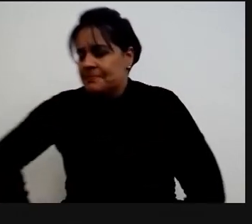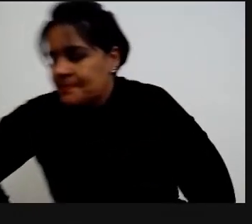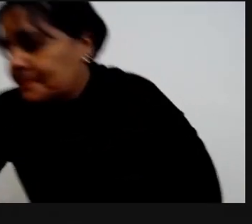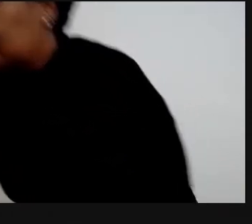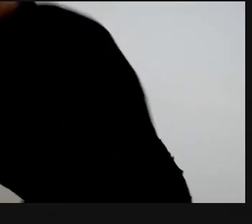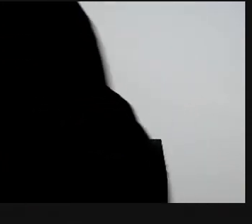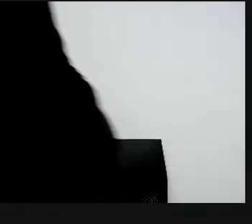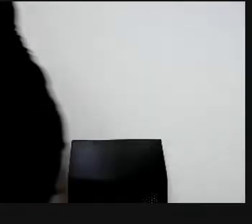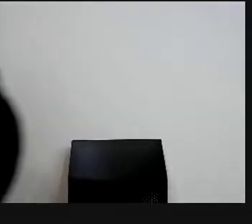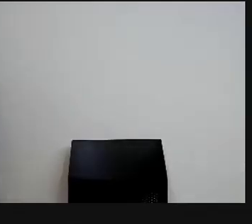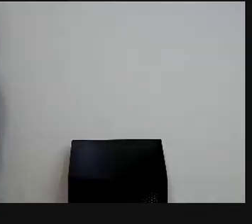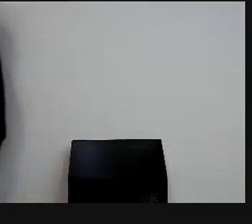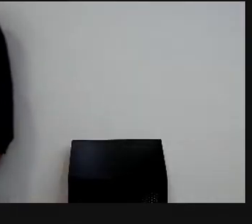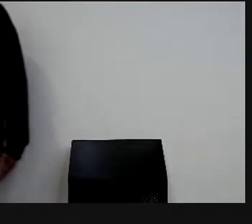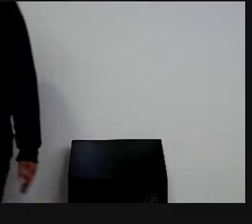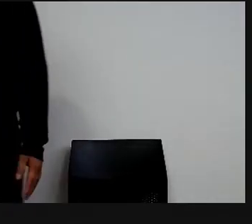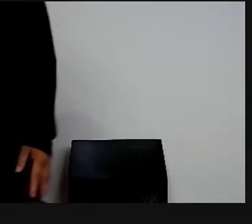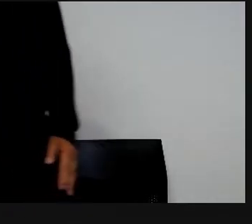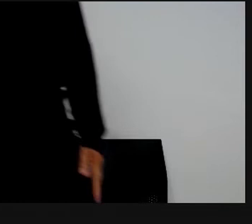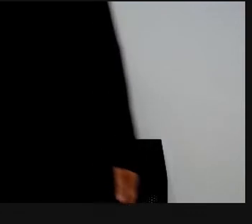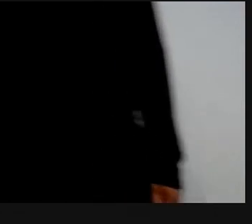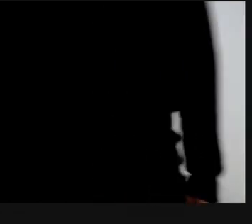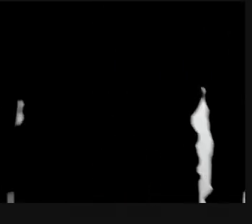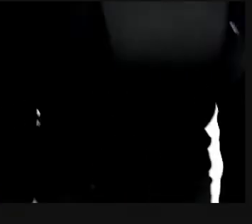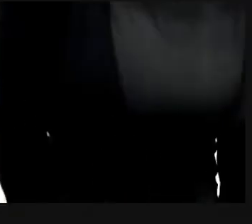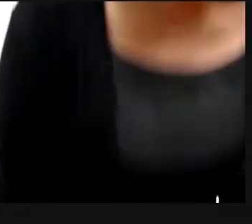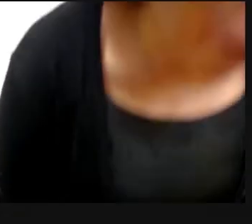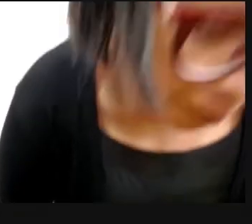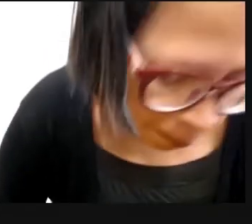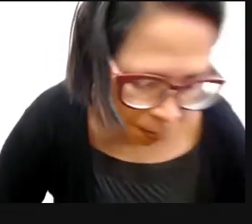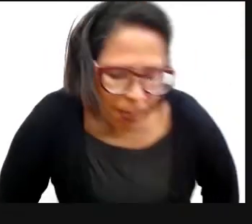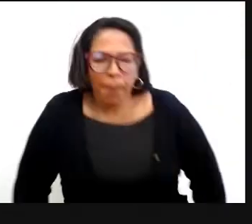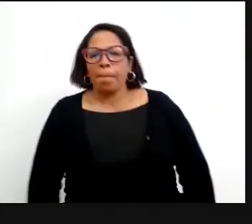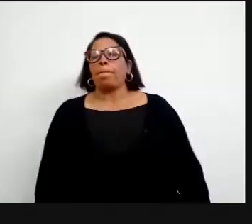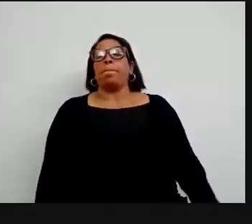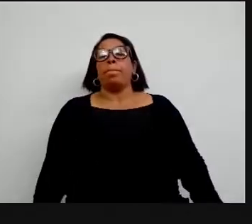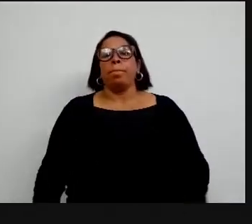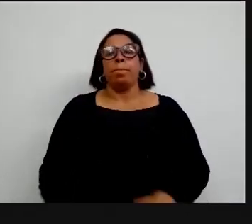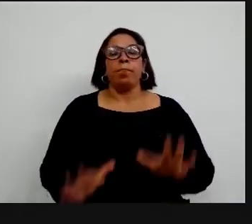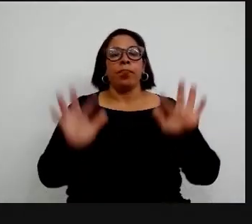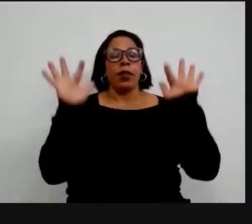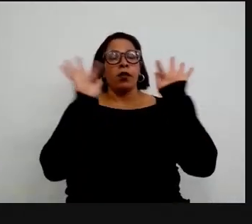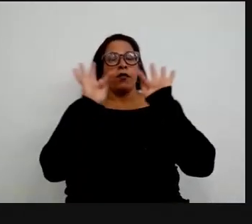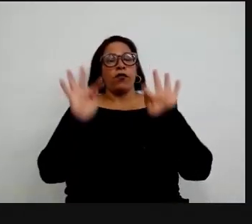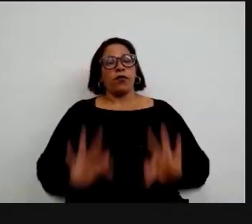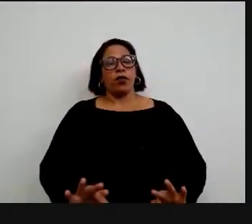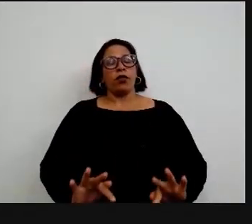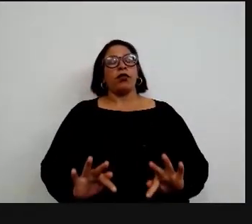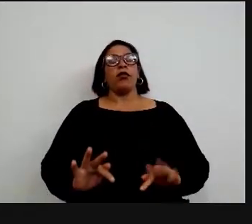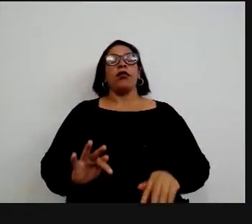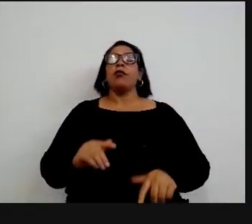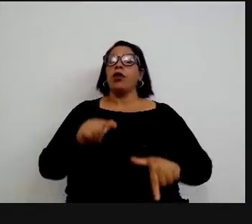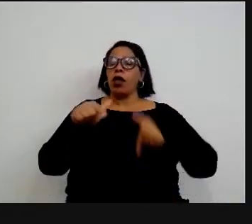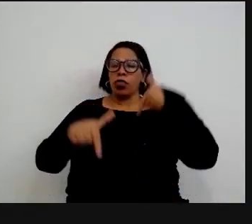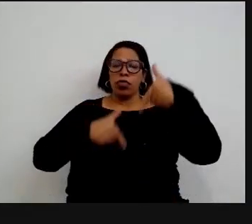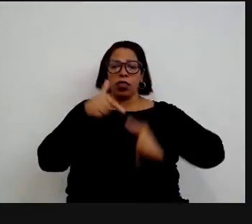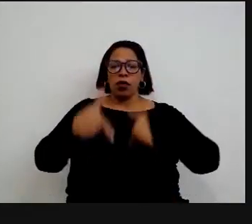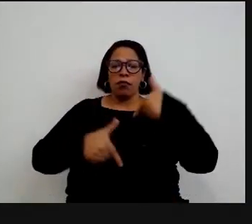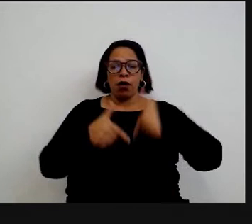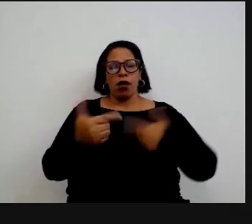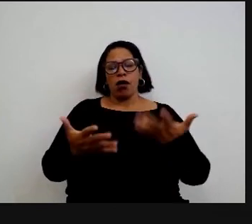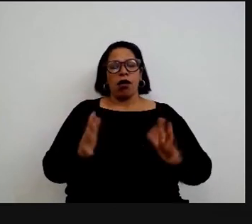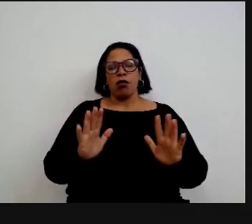um comentário? Fico muito feliz de ouvir isso, porque isso é muito trabalho, né? As coisas não acontecem, né?